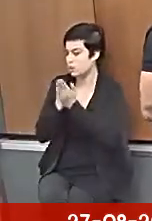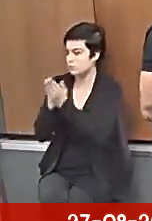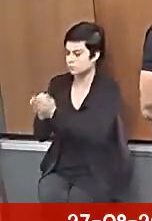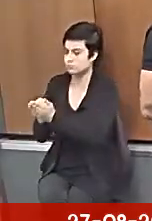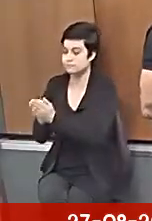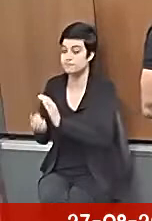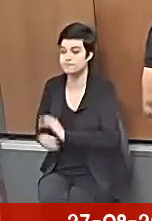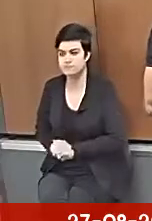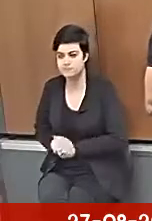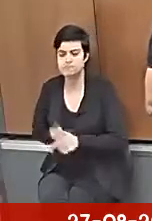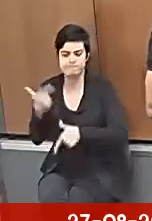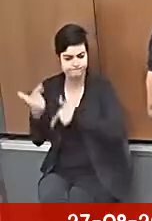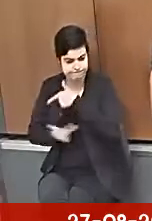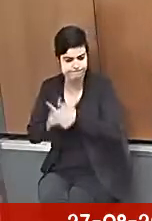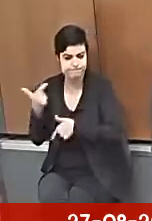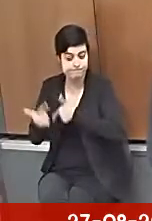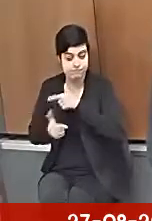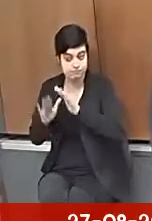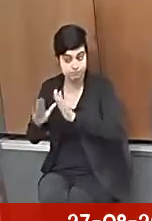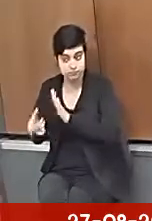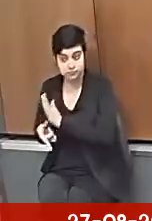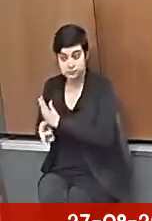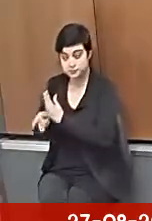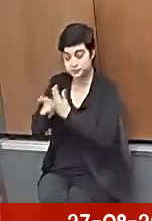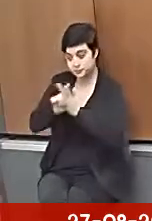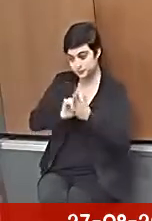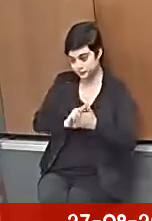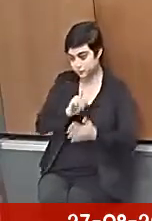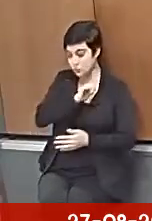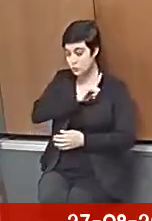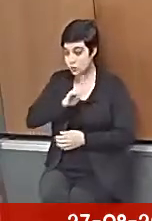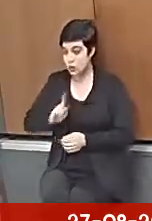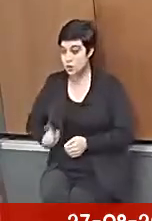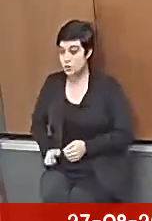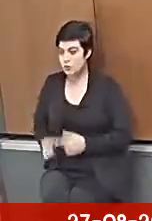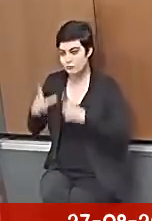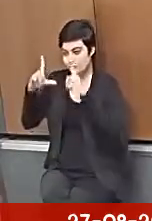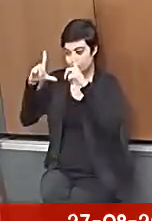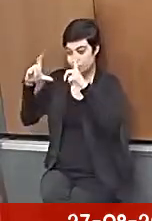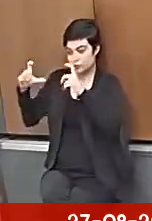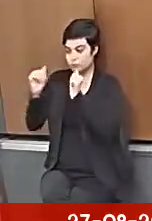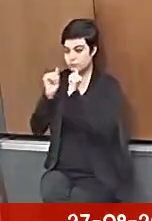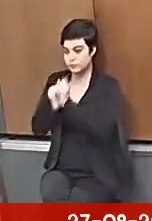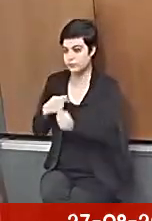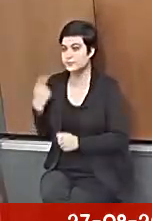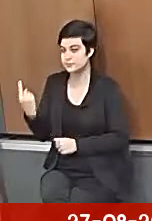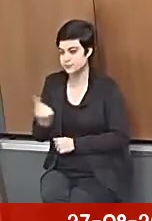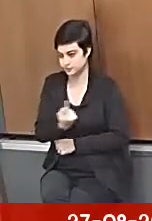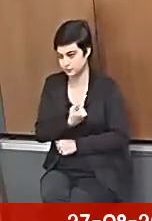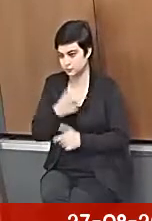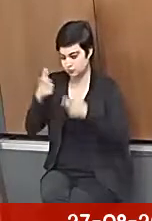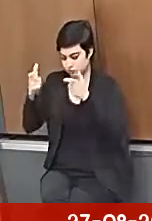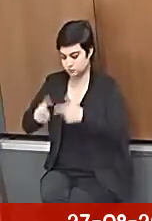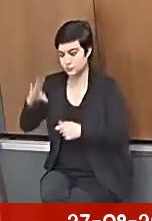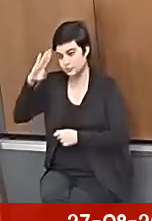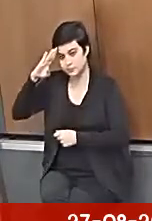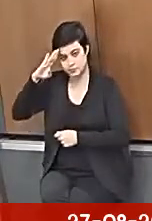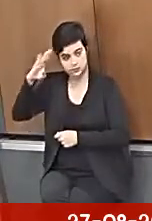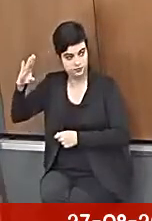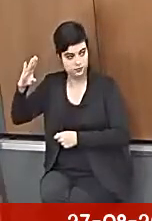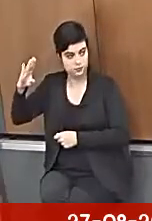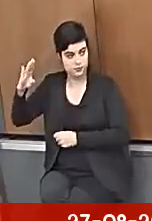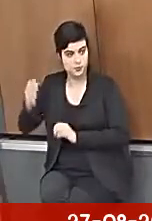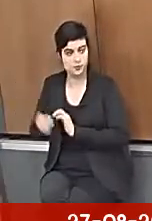abrir a luta antes disso o aécio tirou uma foto com nós no hall principal inclusive esse menina que está